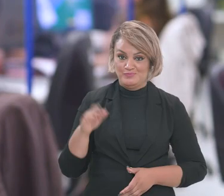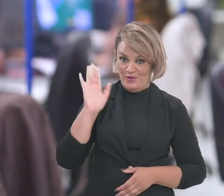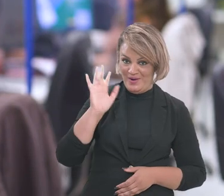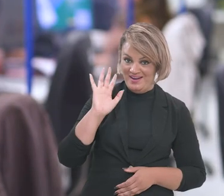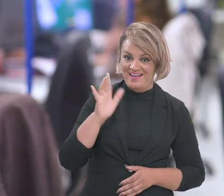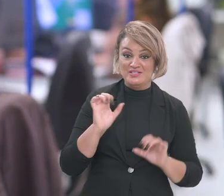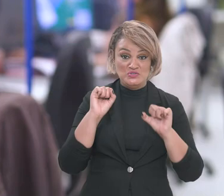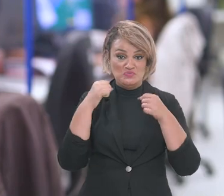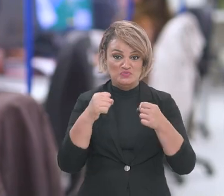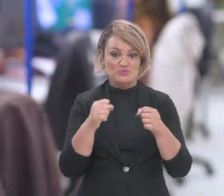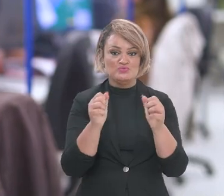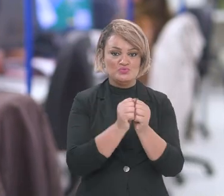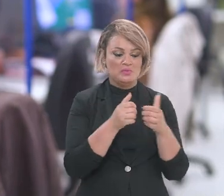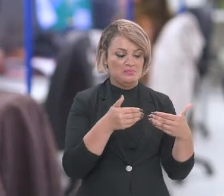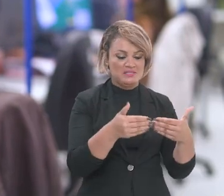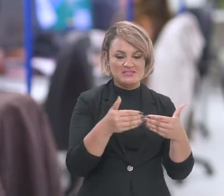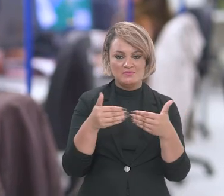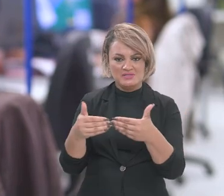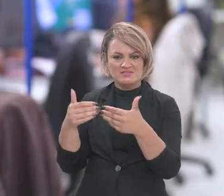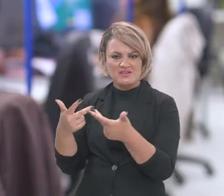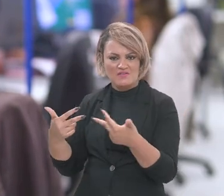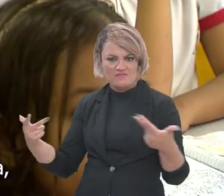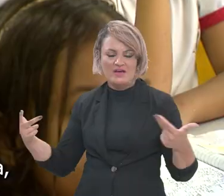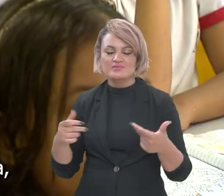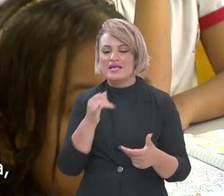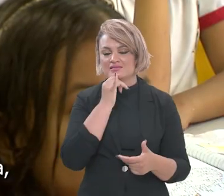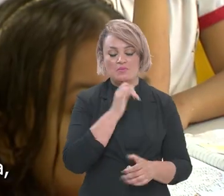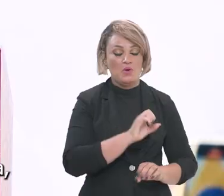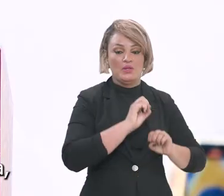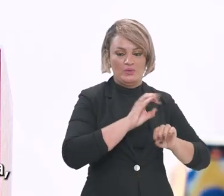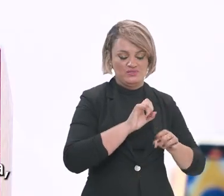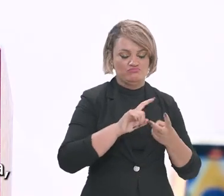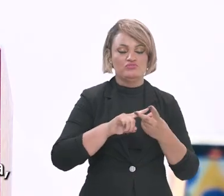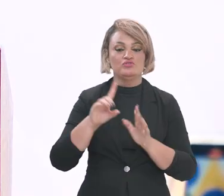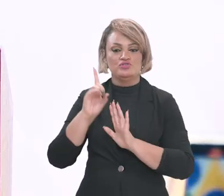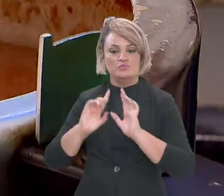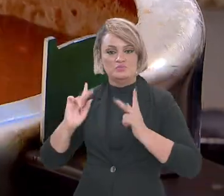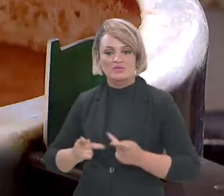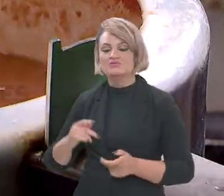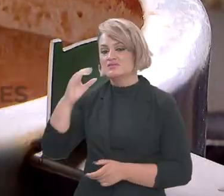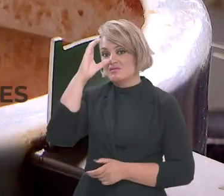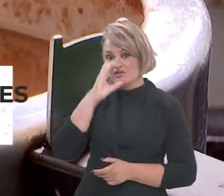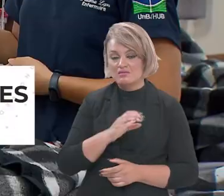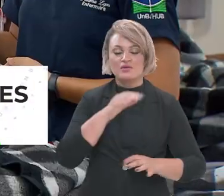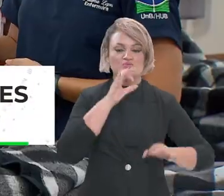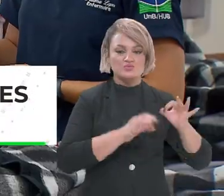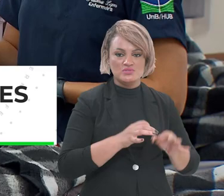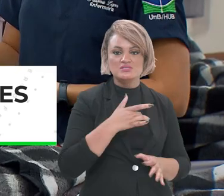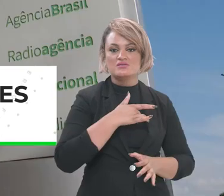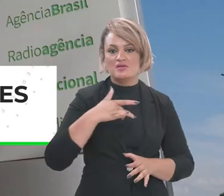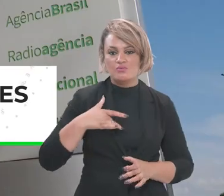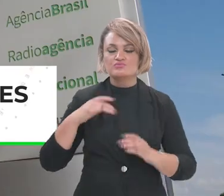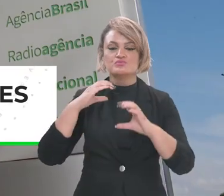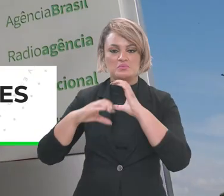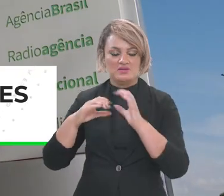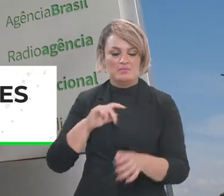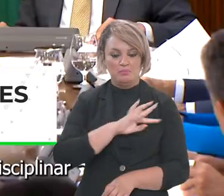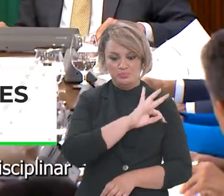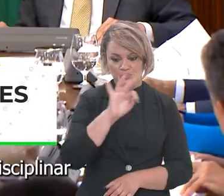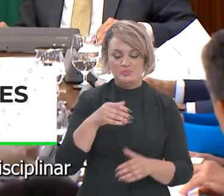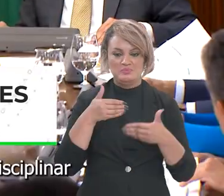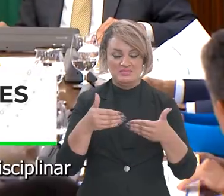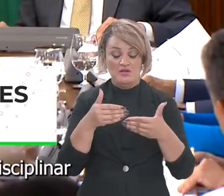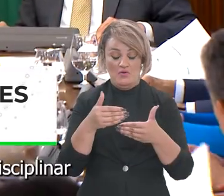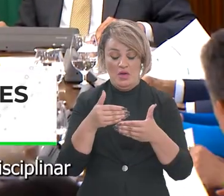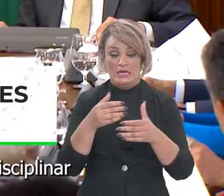Olá! Esforço conjunto, resposta imediata. Educação, direitos humanos, cidadania, justiça, saúde e comunicação.